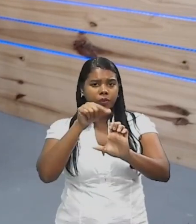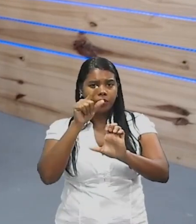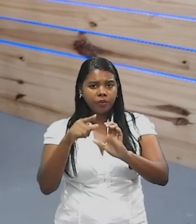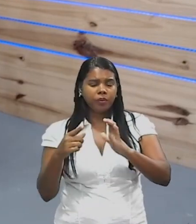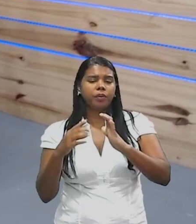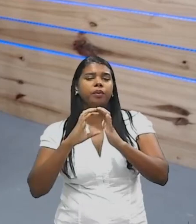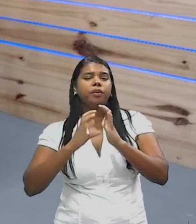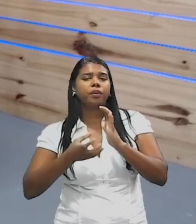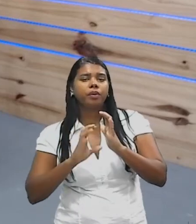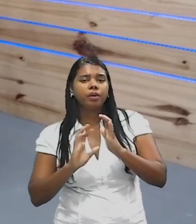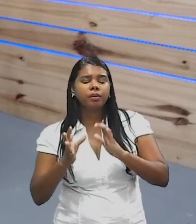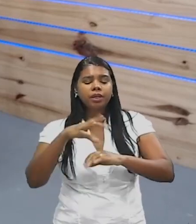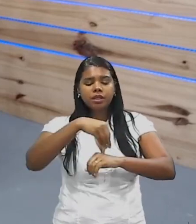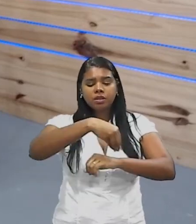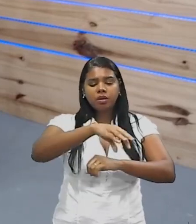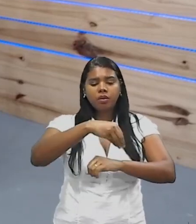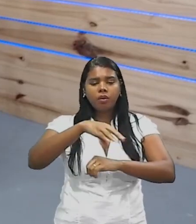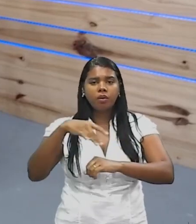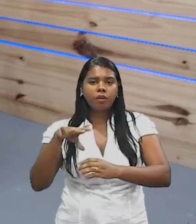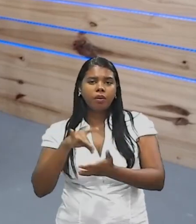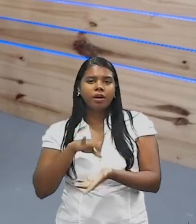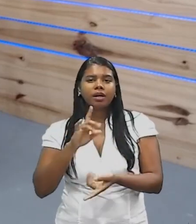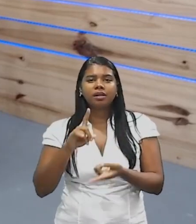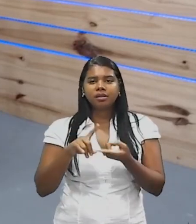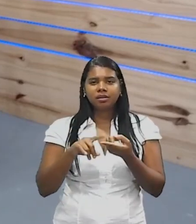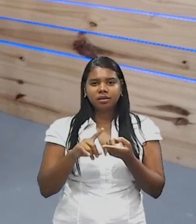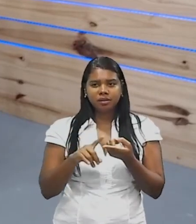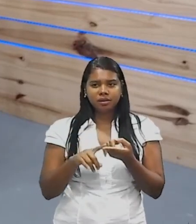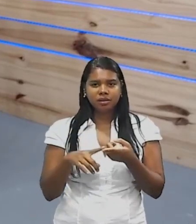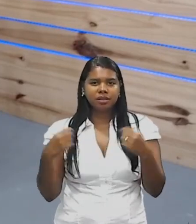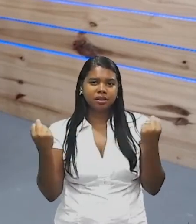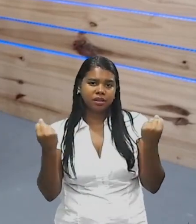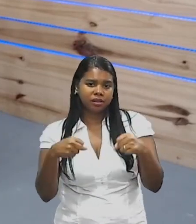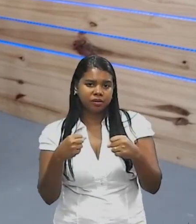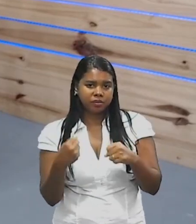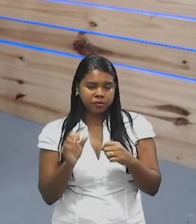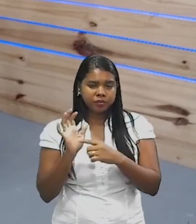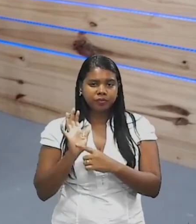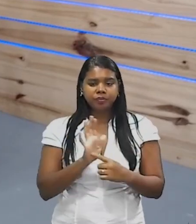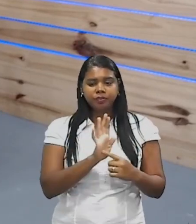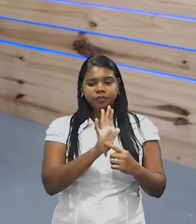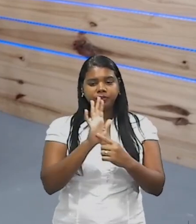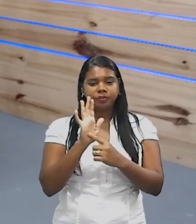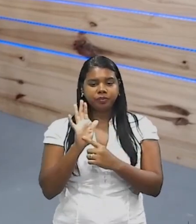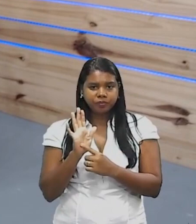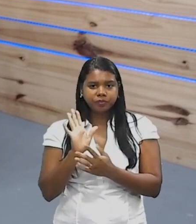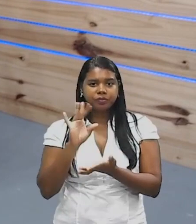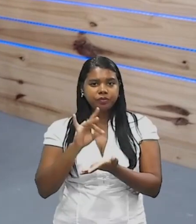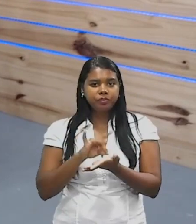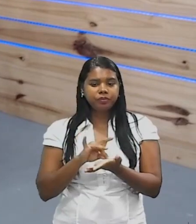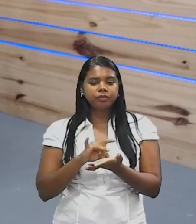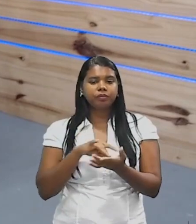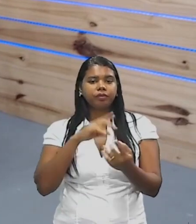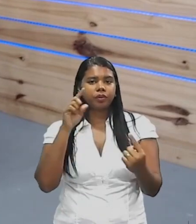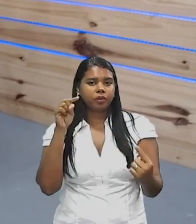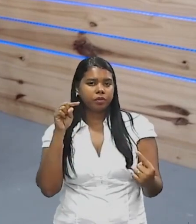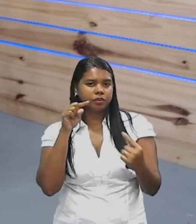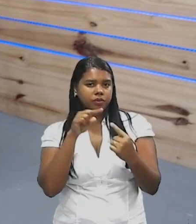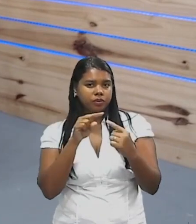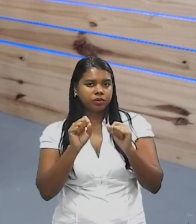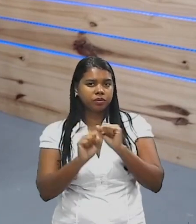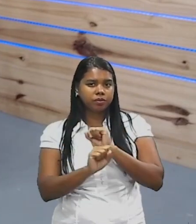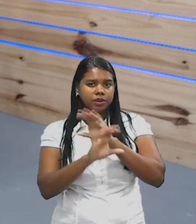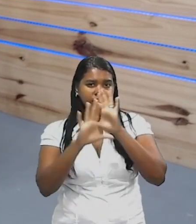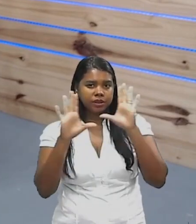ser compartilhados, certo? E isso precisa estar de forma sucinta e objetiva, bem clara, e